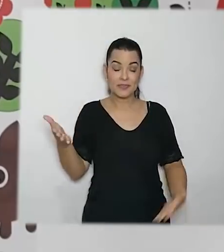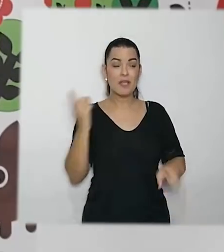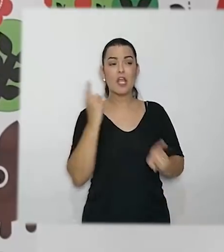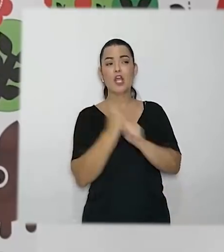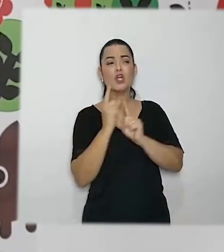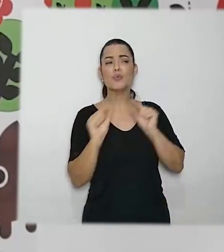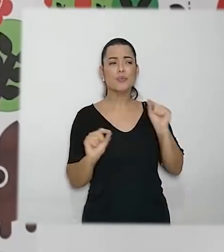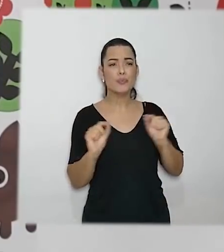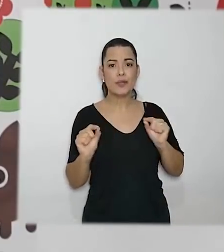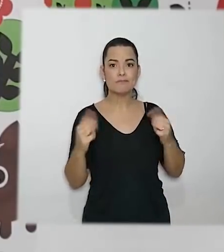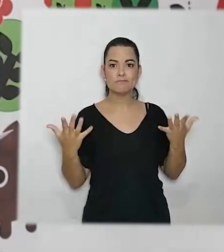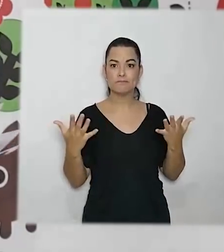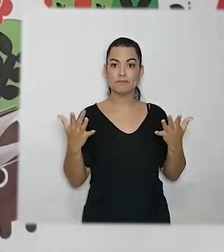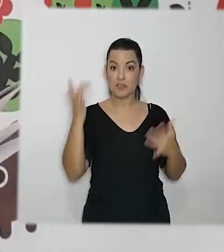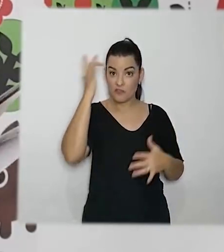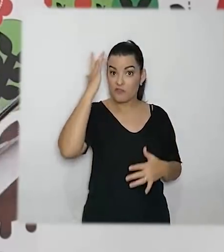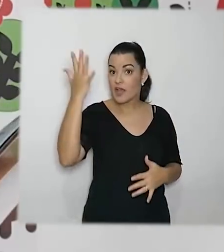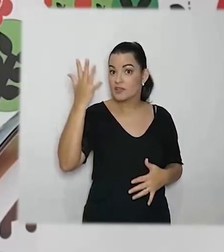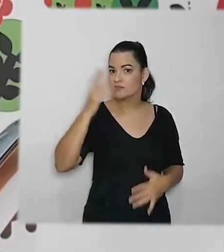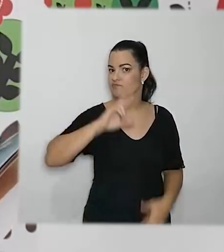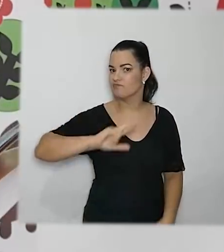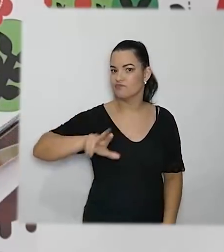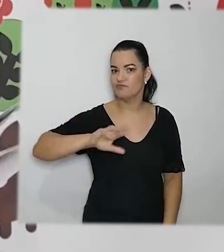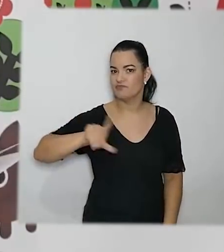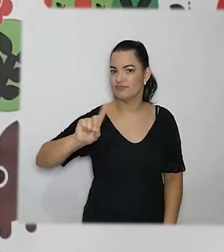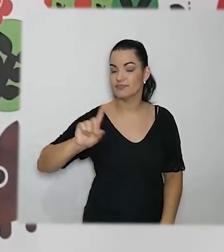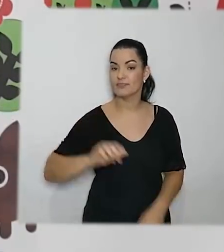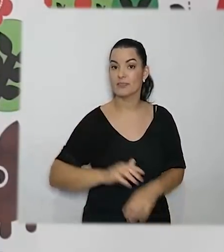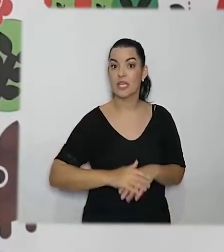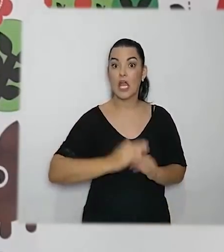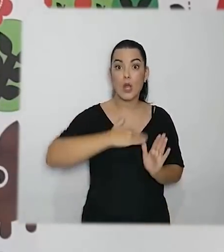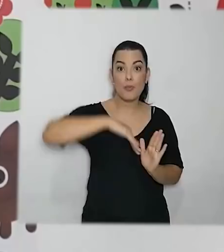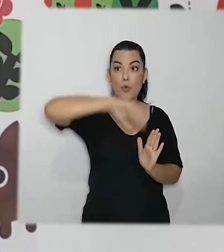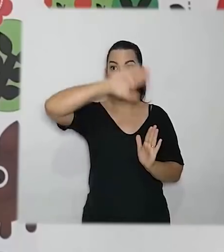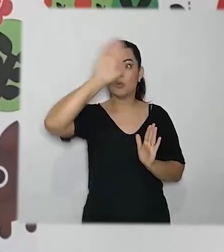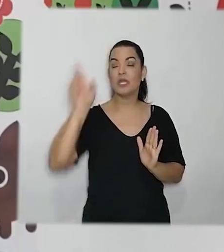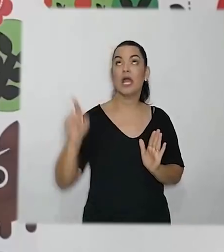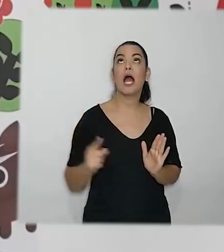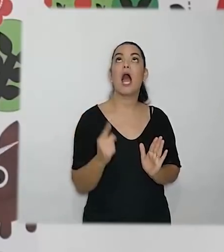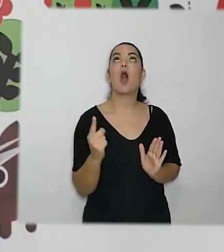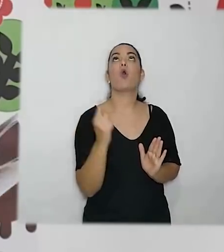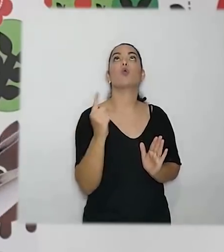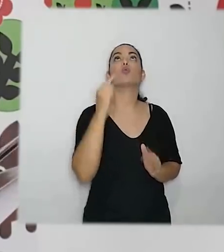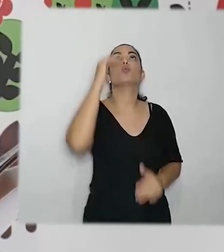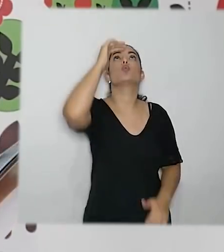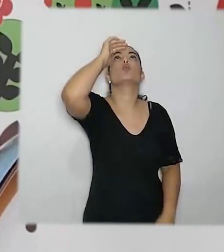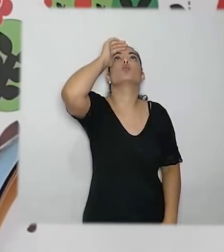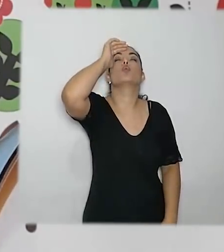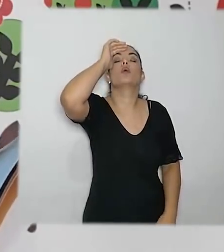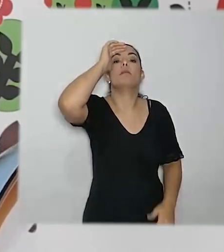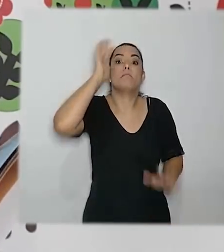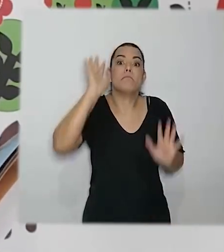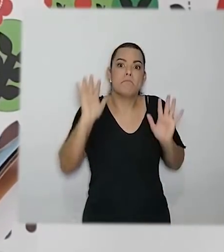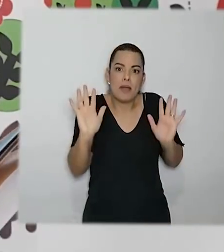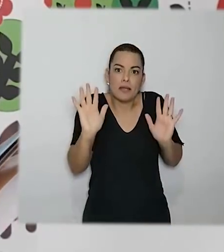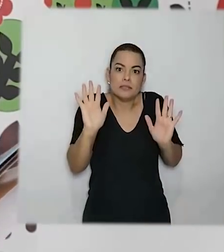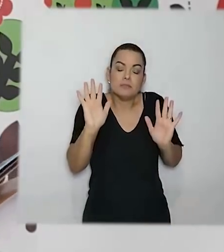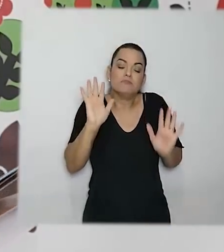Mas não ia ser fácil. A montanha era tão alta. Mesmo assim, ele